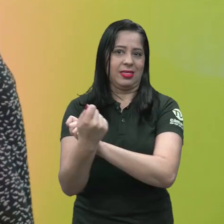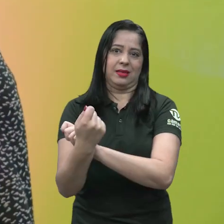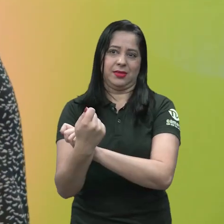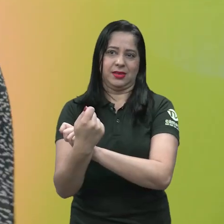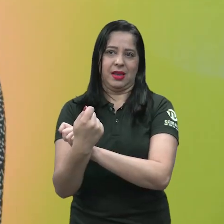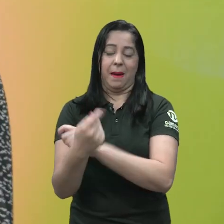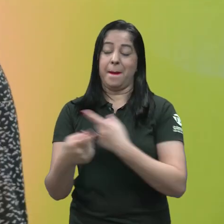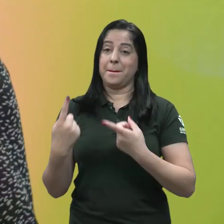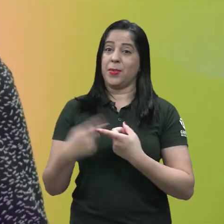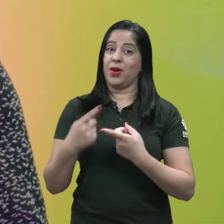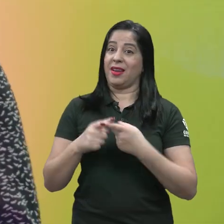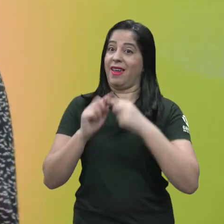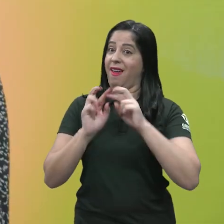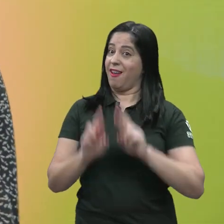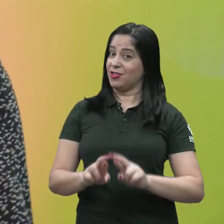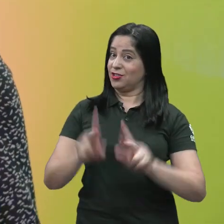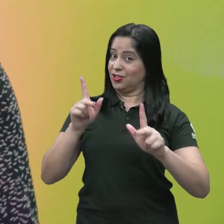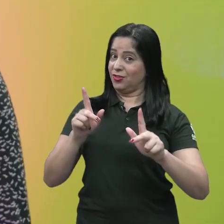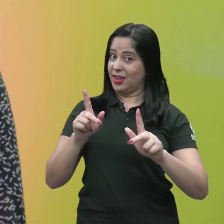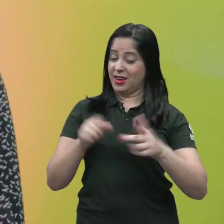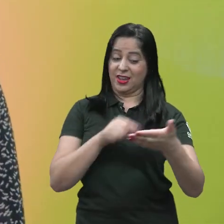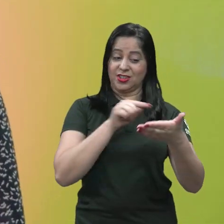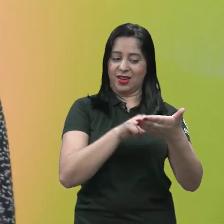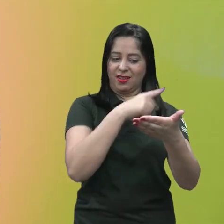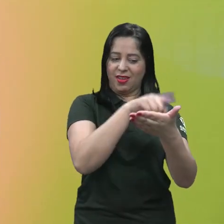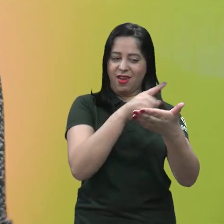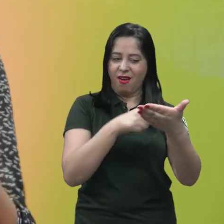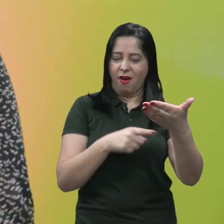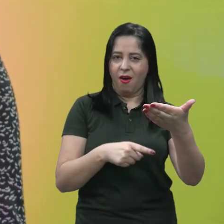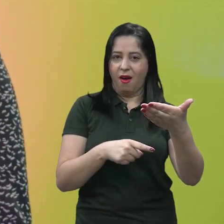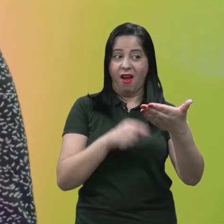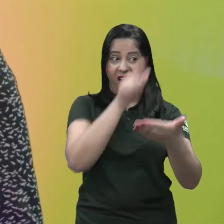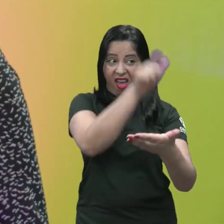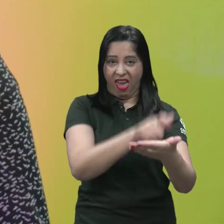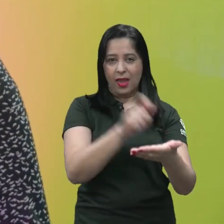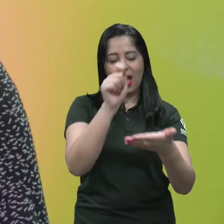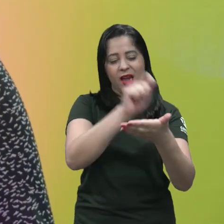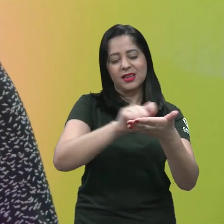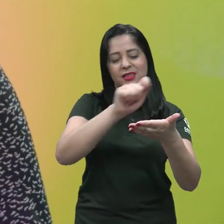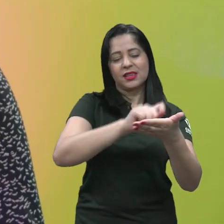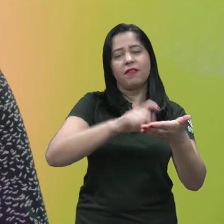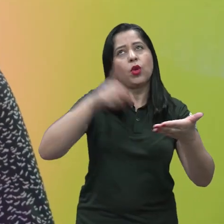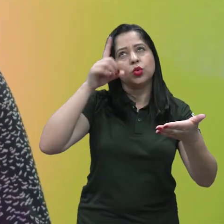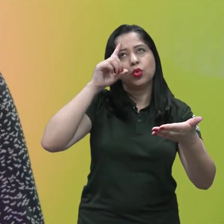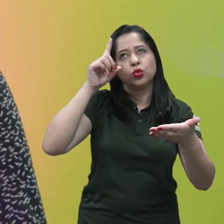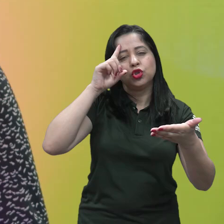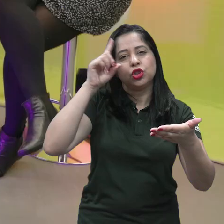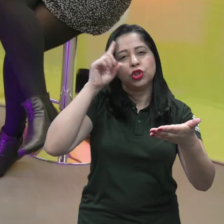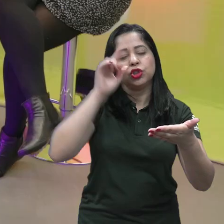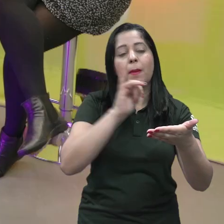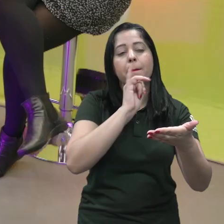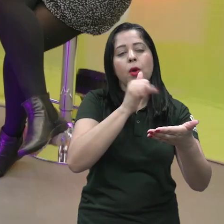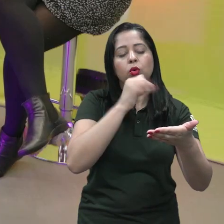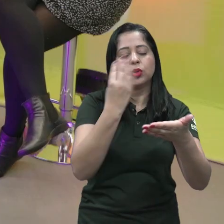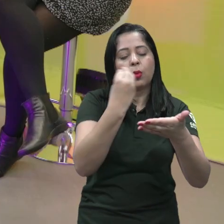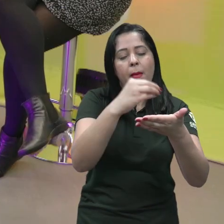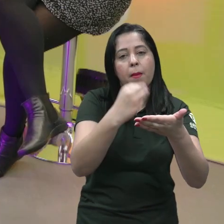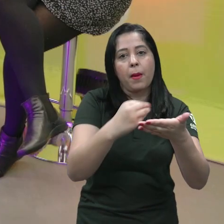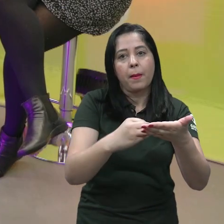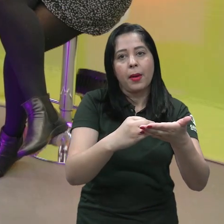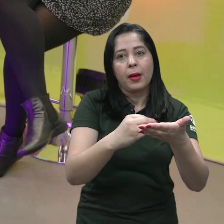um diário que você escreve num processo de recuperação, outra coisa é um texto literário. E